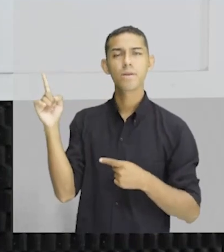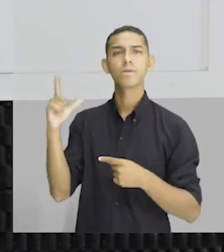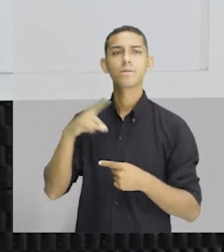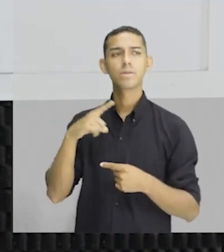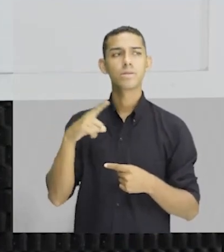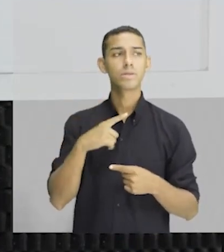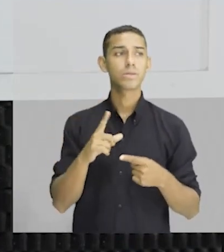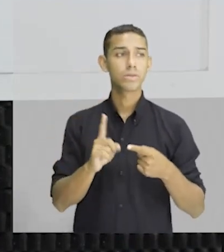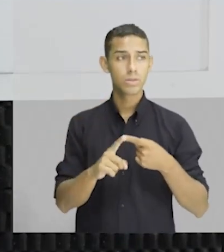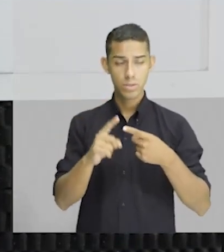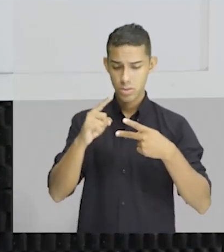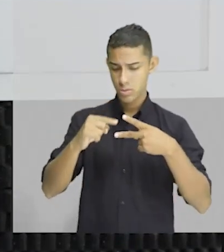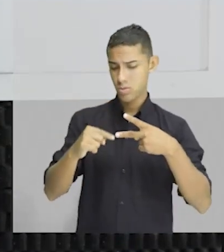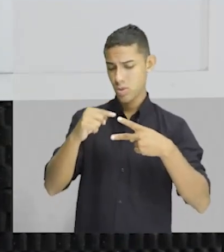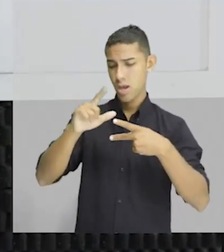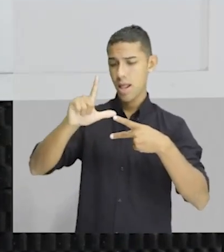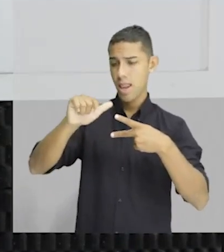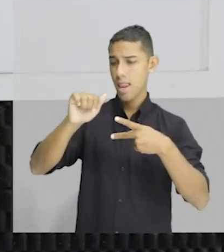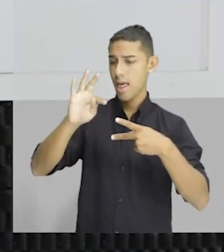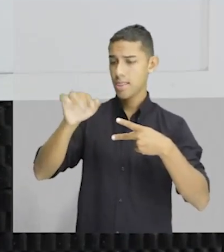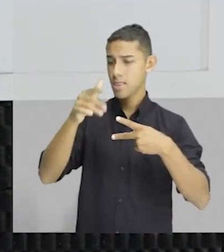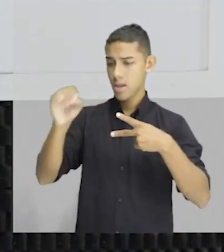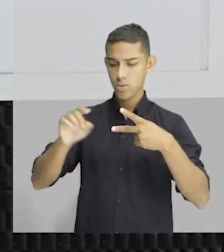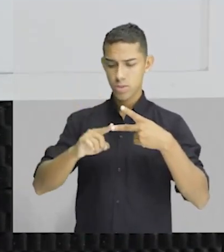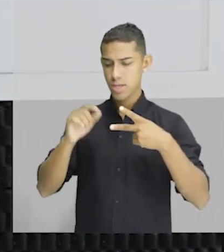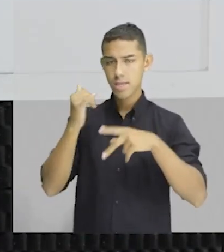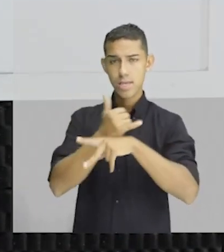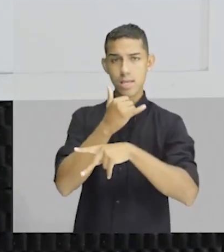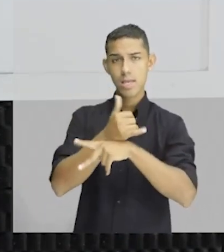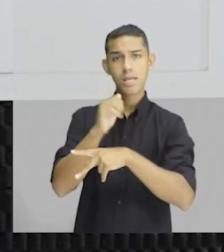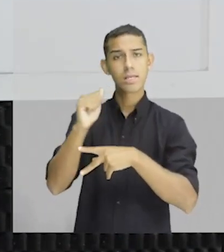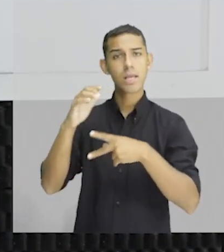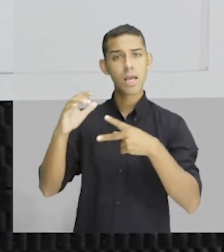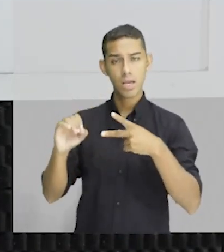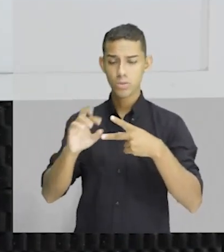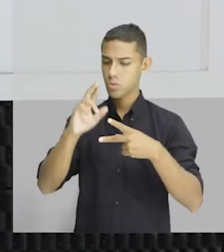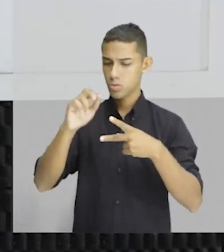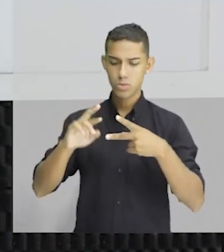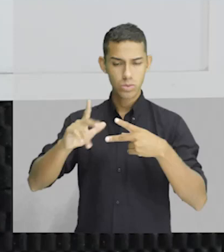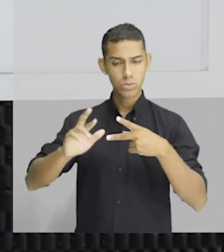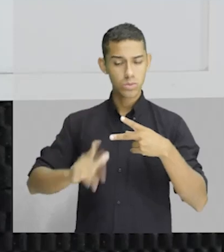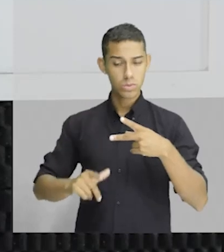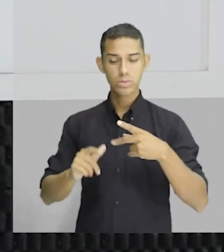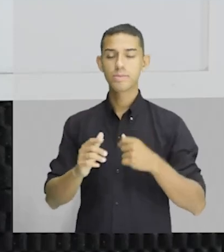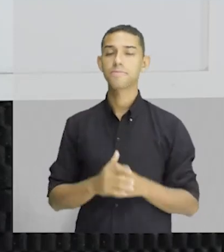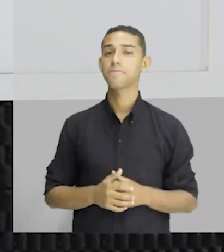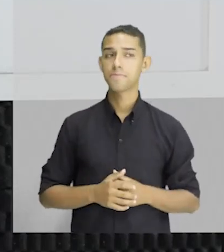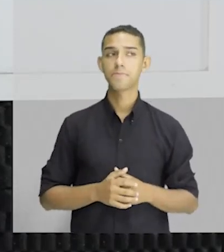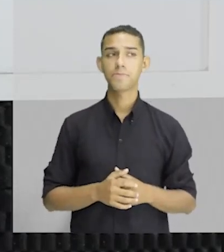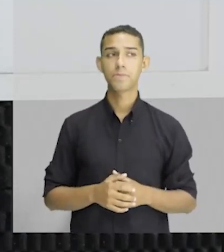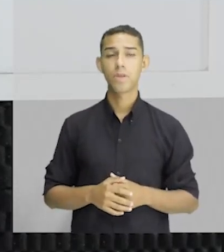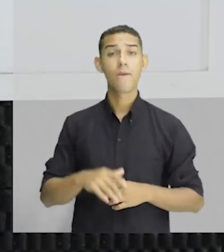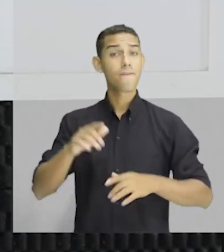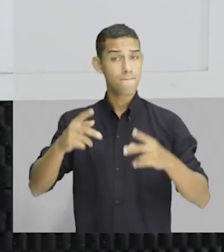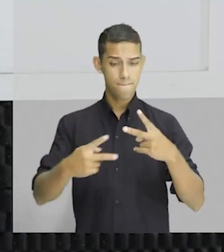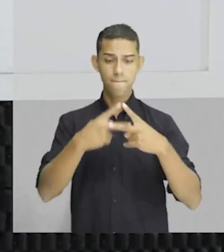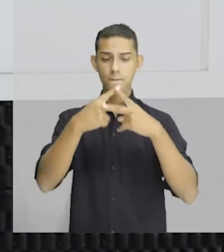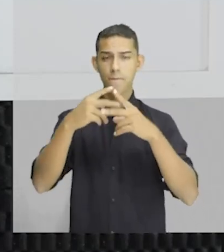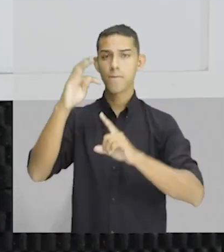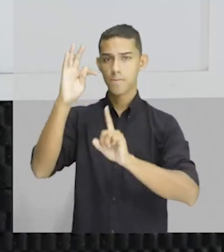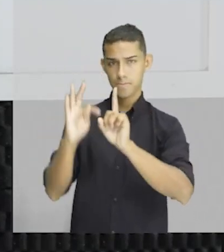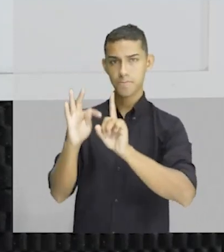ó, materiais diferentes, latão e aço, possuem coeficiente de dilatação diferente. Vezes a variação de